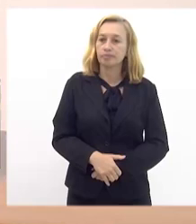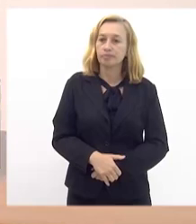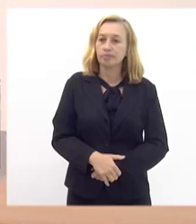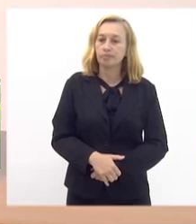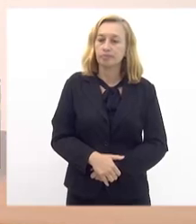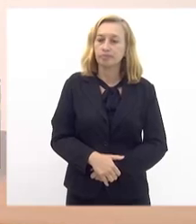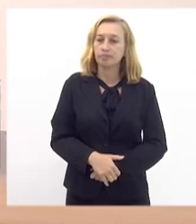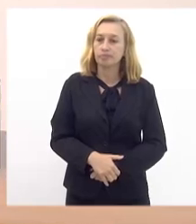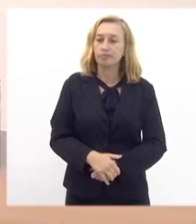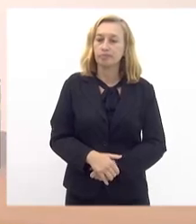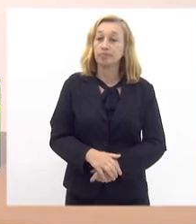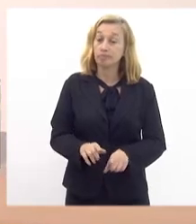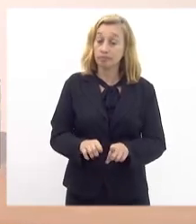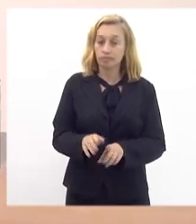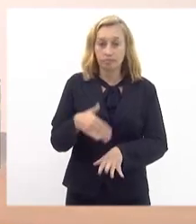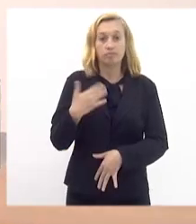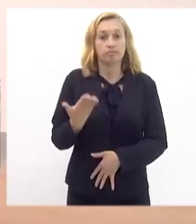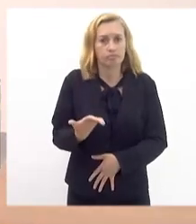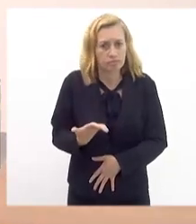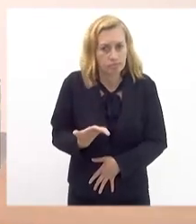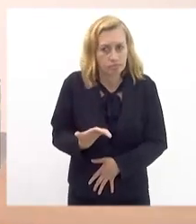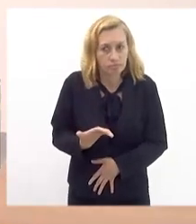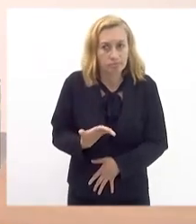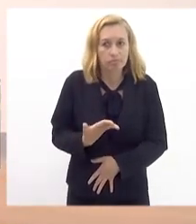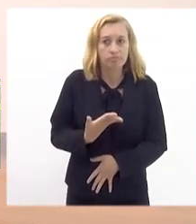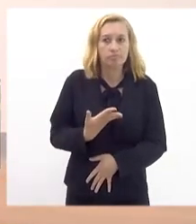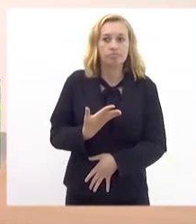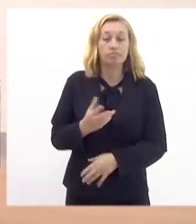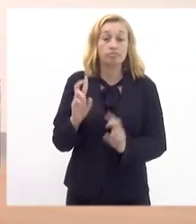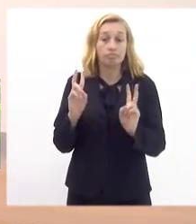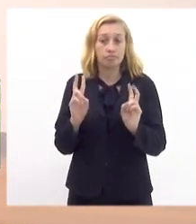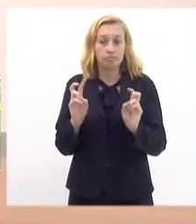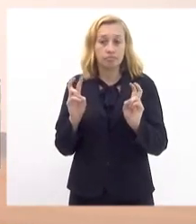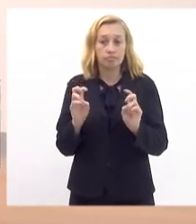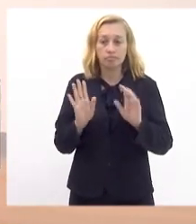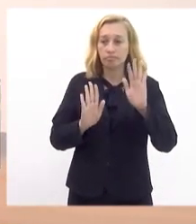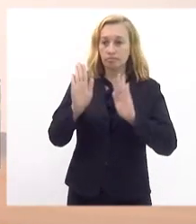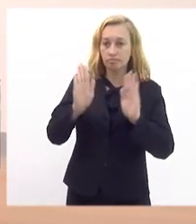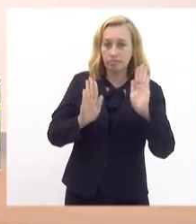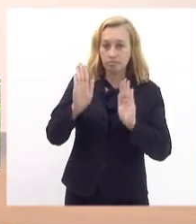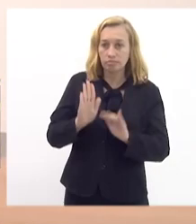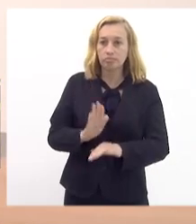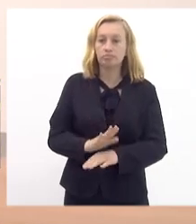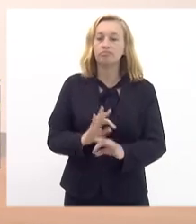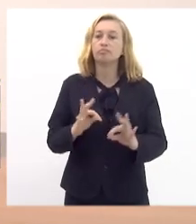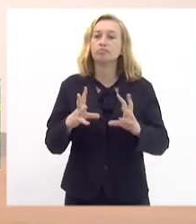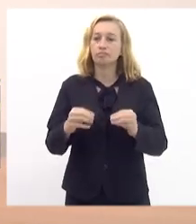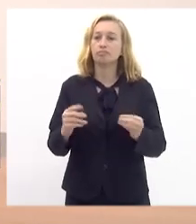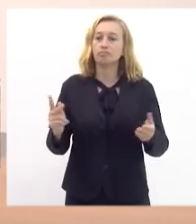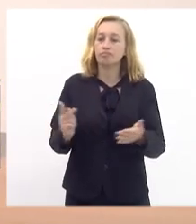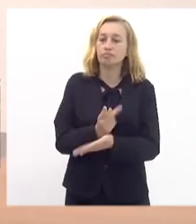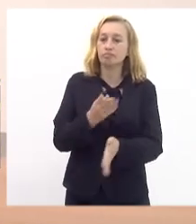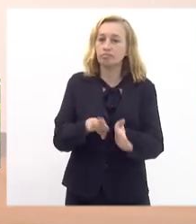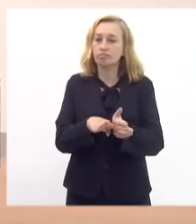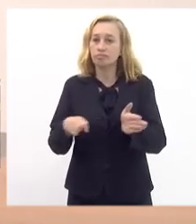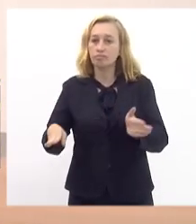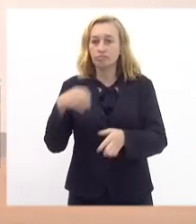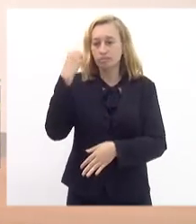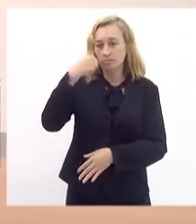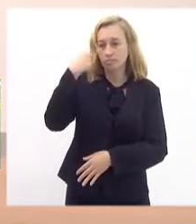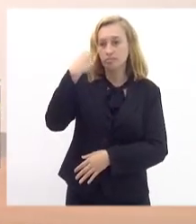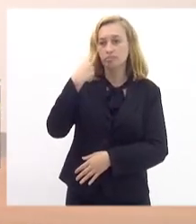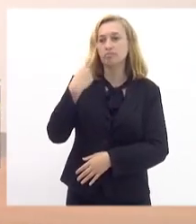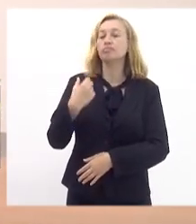também fui pega de surpresa nessa questão do licenciamento E de tudo que vai acontecer na Baía de Sepetiba